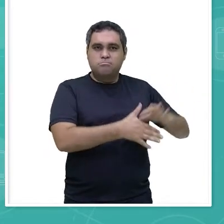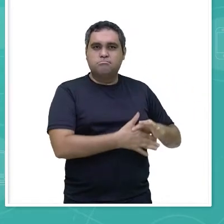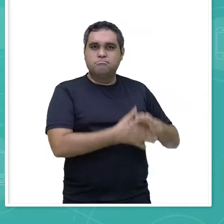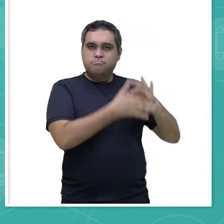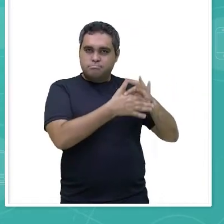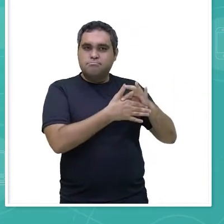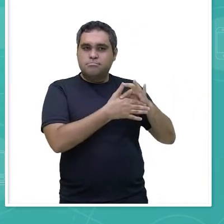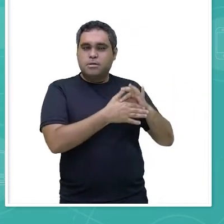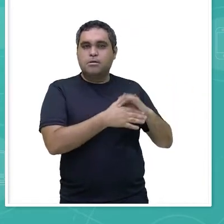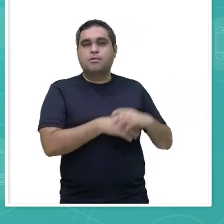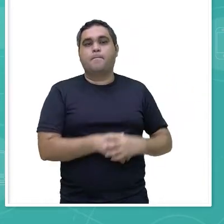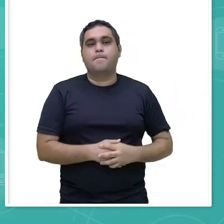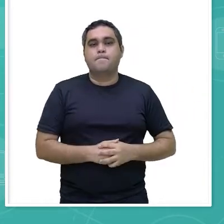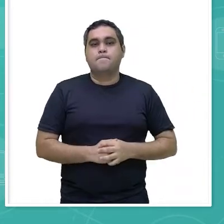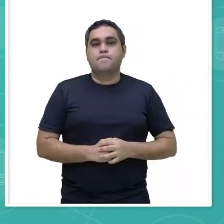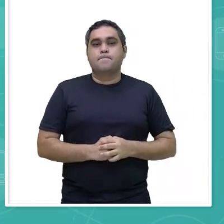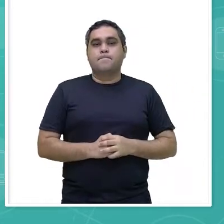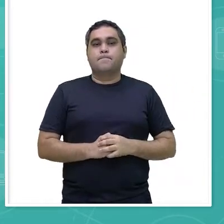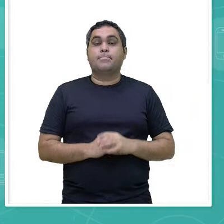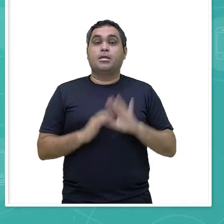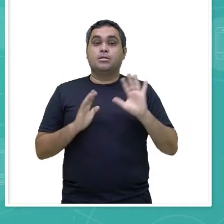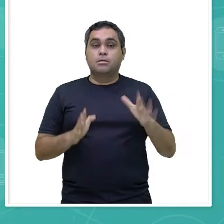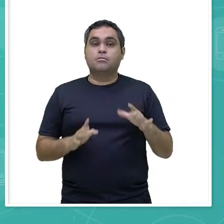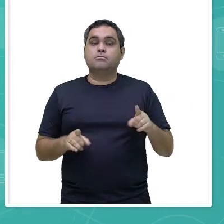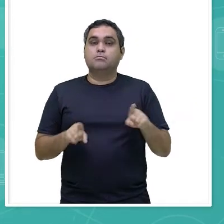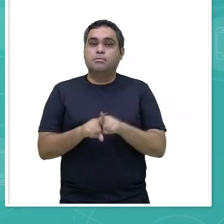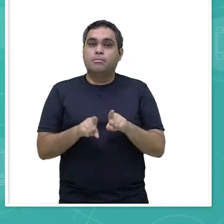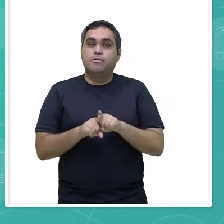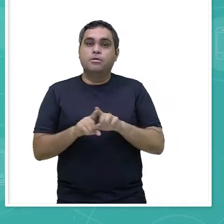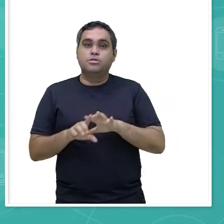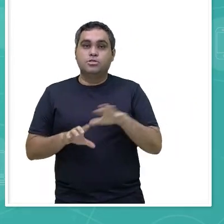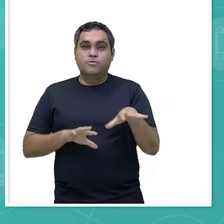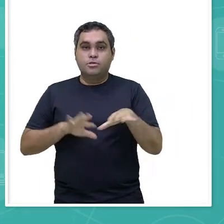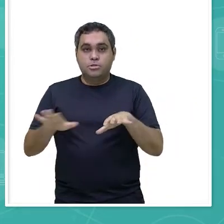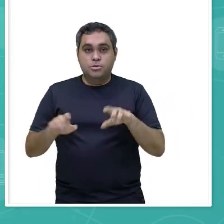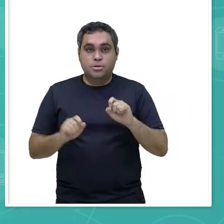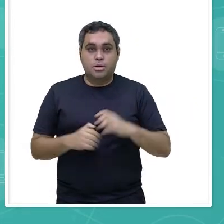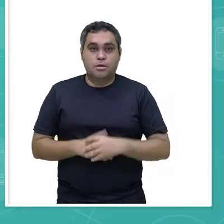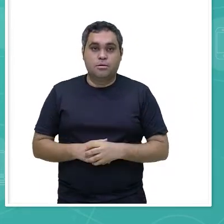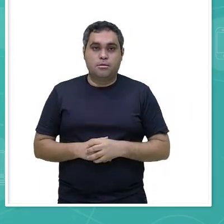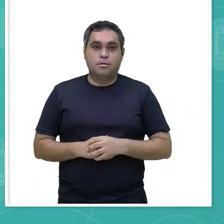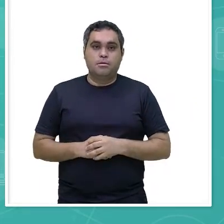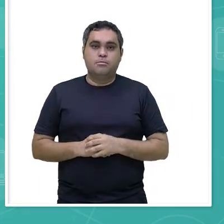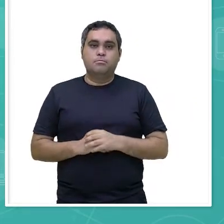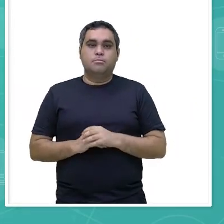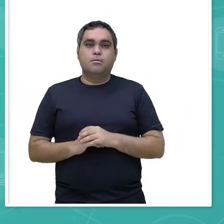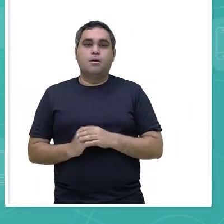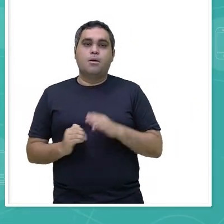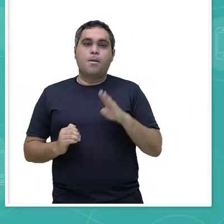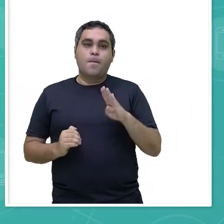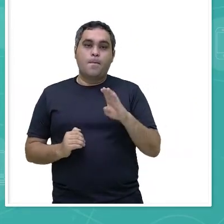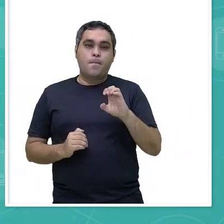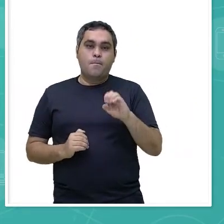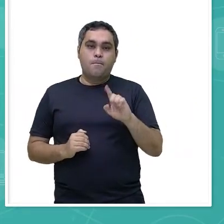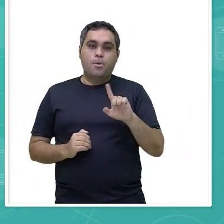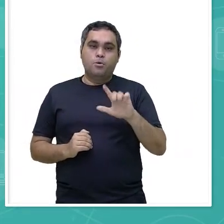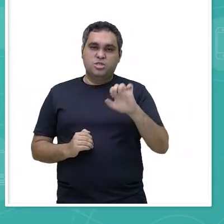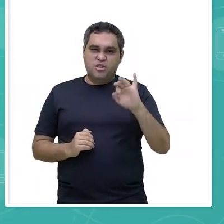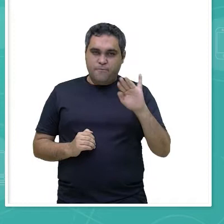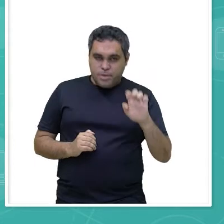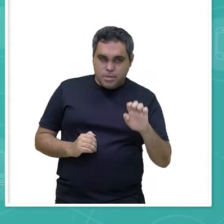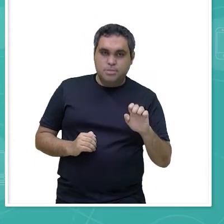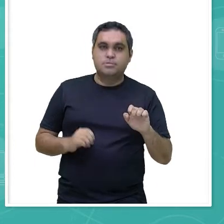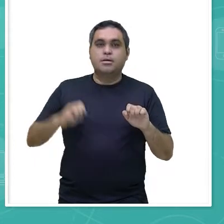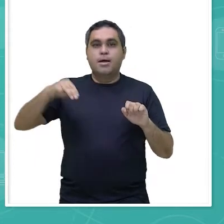vamos seguir? Depois, nós vamos ter uma divisão entre bolcheviques e mencheviques. Os bolcheviques, que